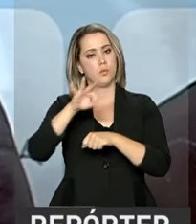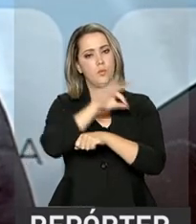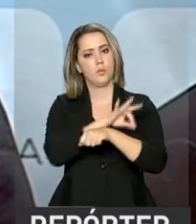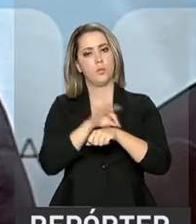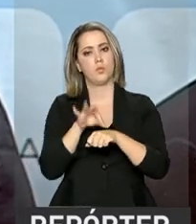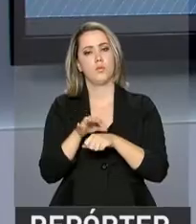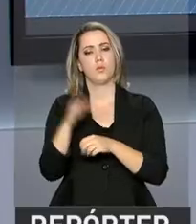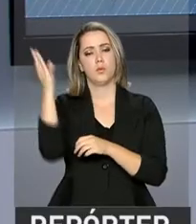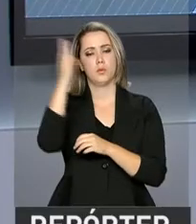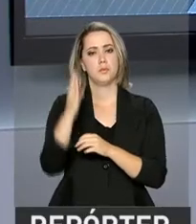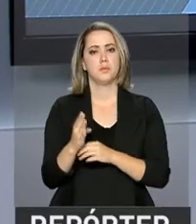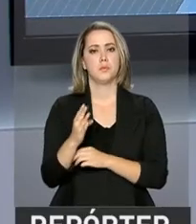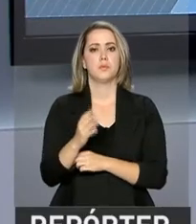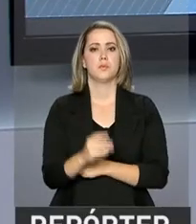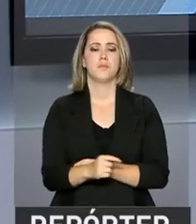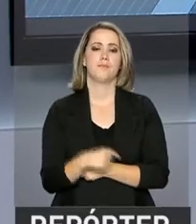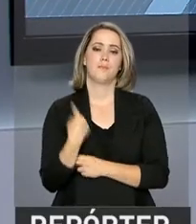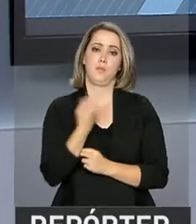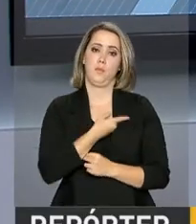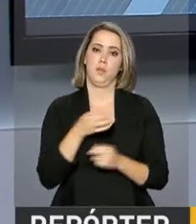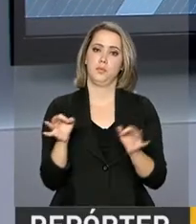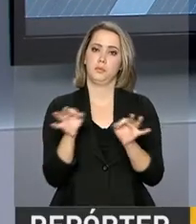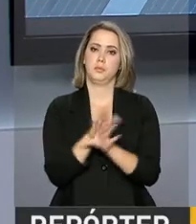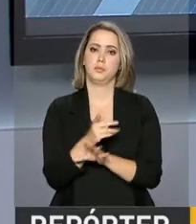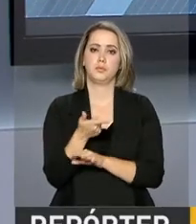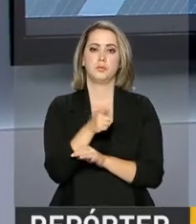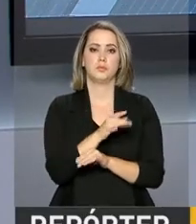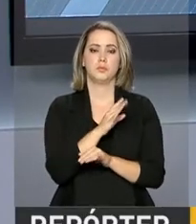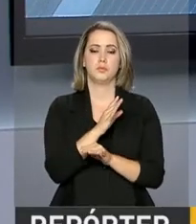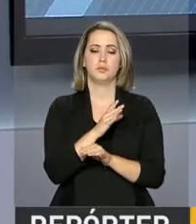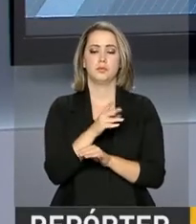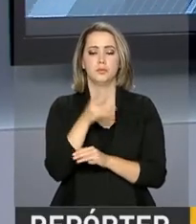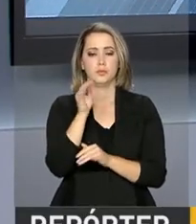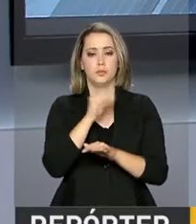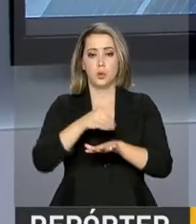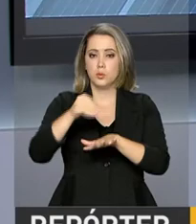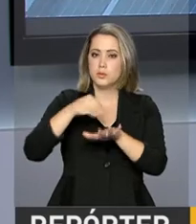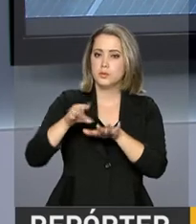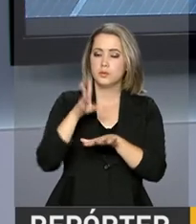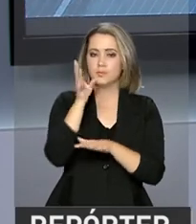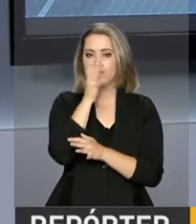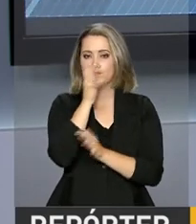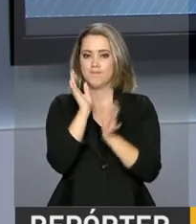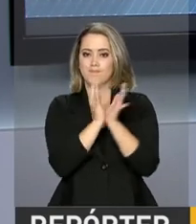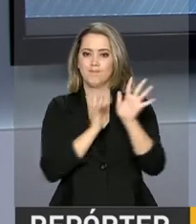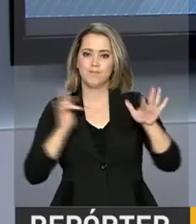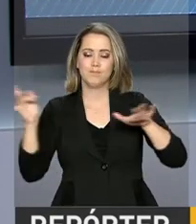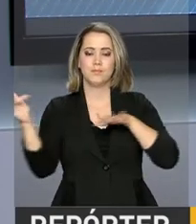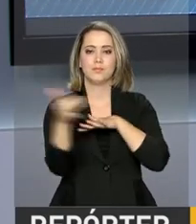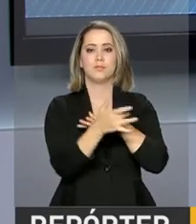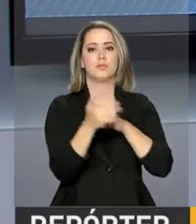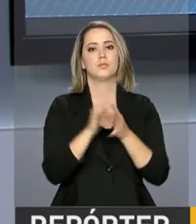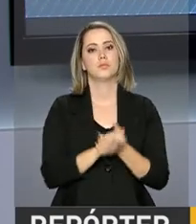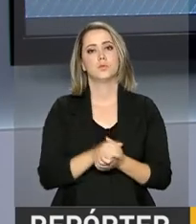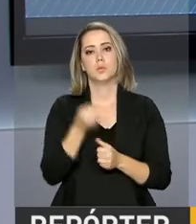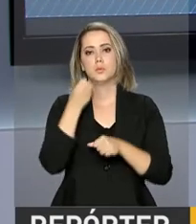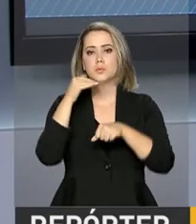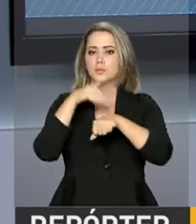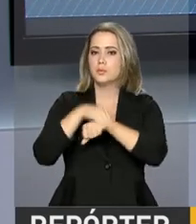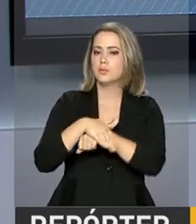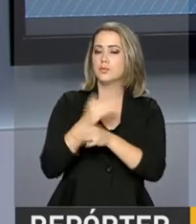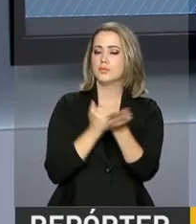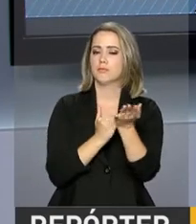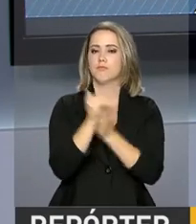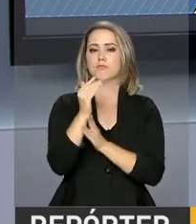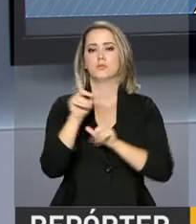no Brasil. E nós ficamos por aqui. Outras notícias você acompanha também pelas nossas redes sociais. Uma boa